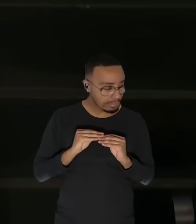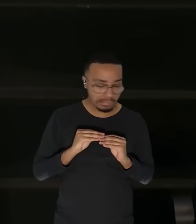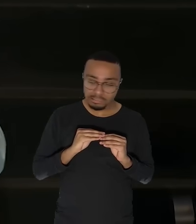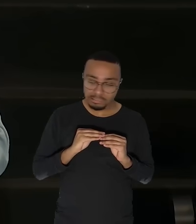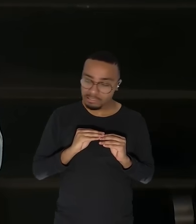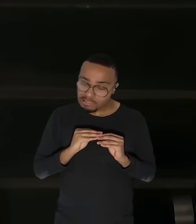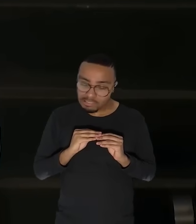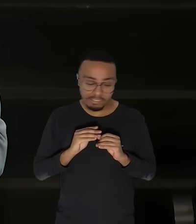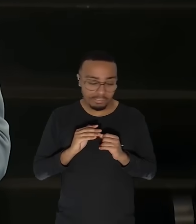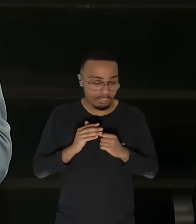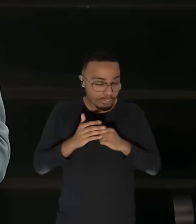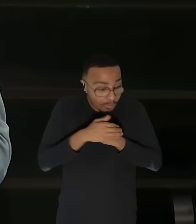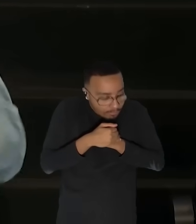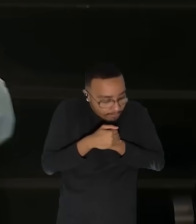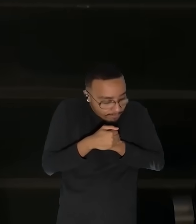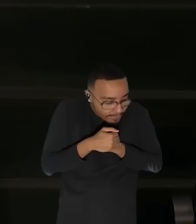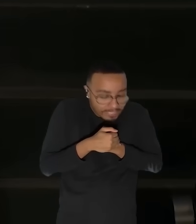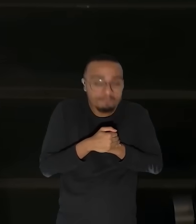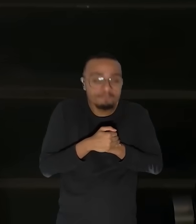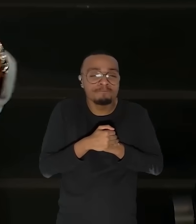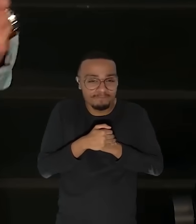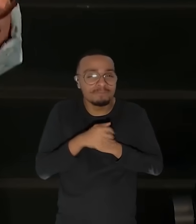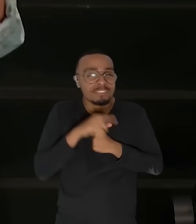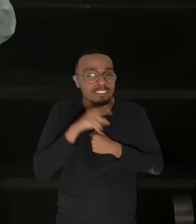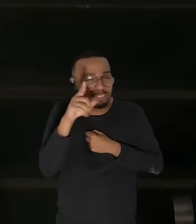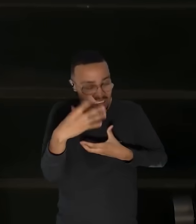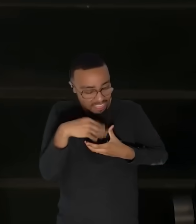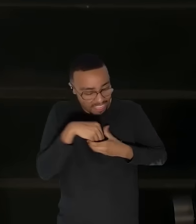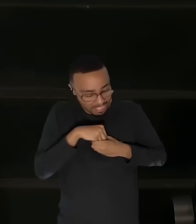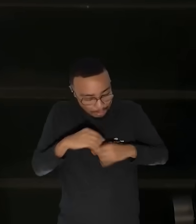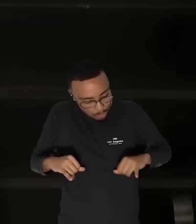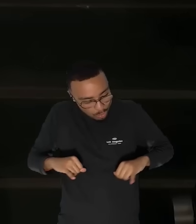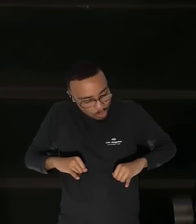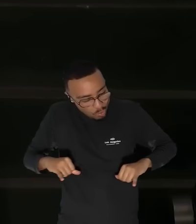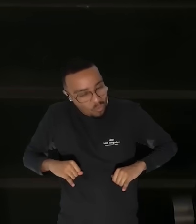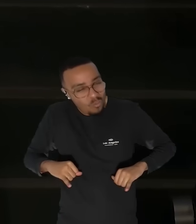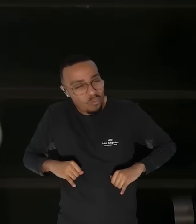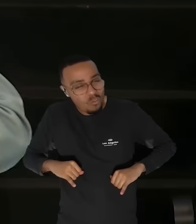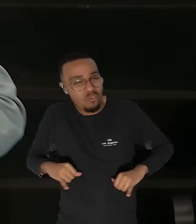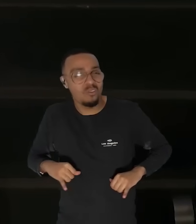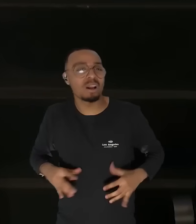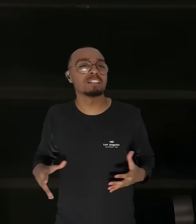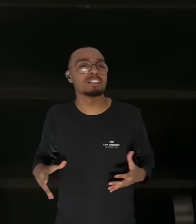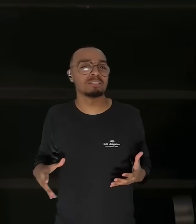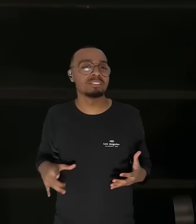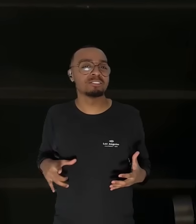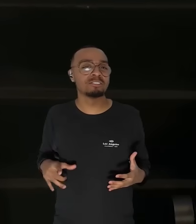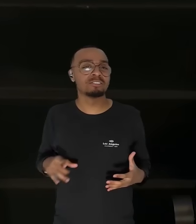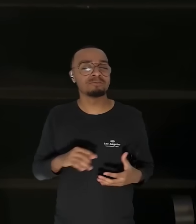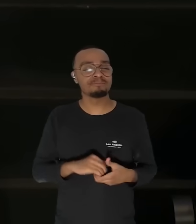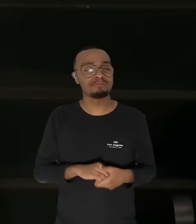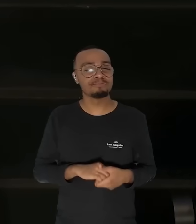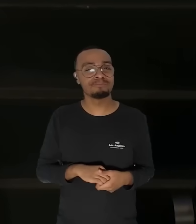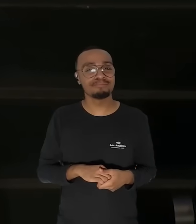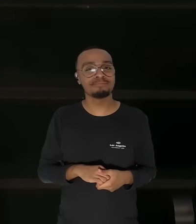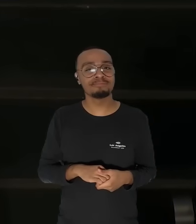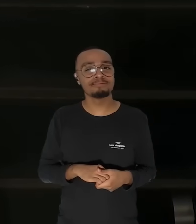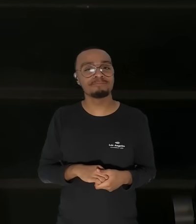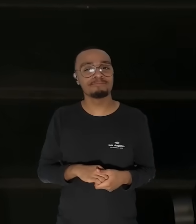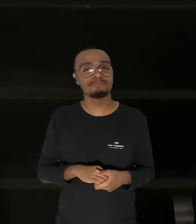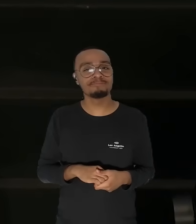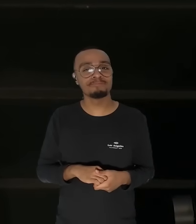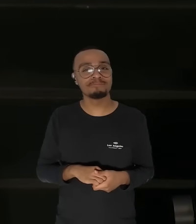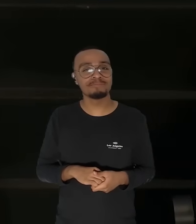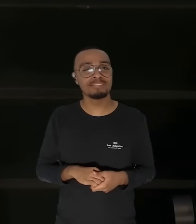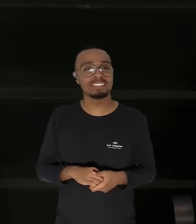Ninguém sabe. São tempestades indetectáveis aos olhos dos outros. Talvez daquele que dorme na